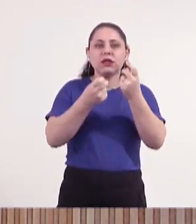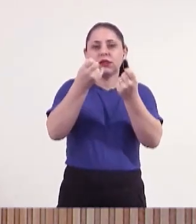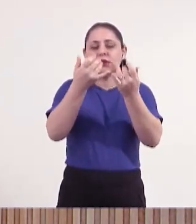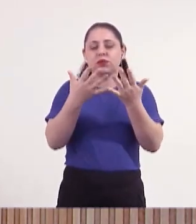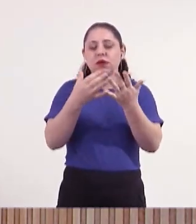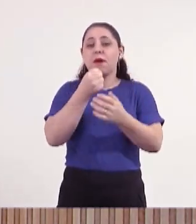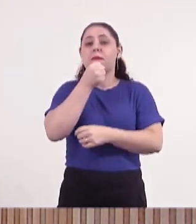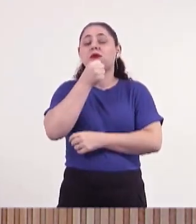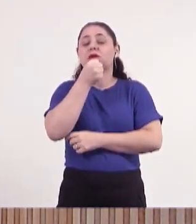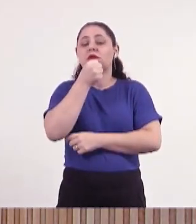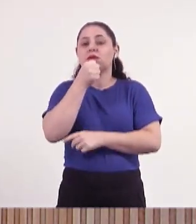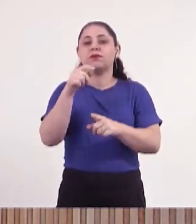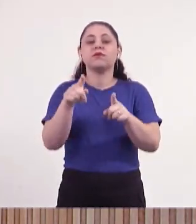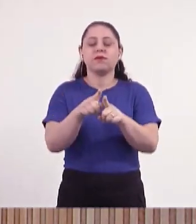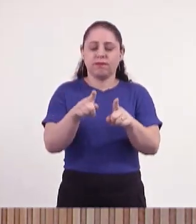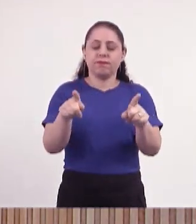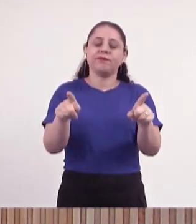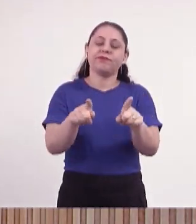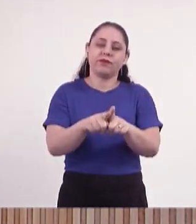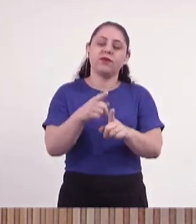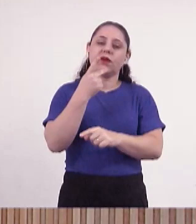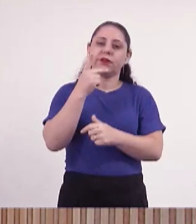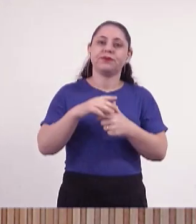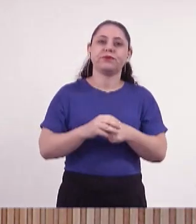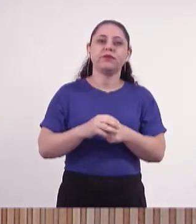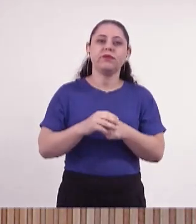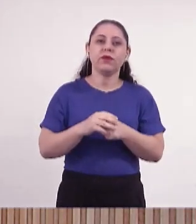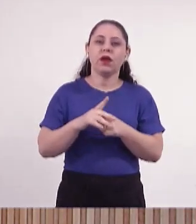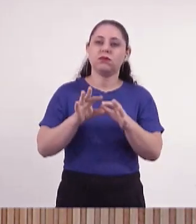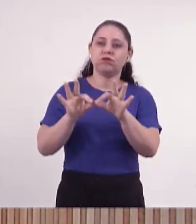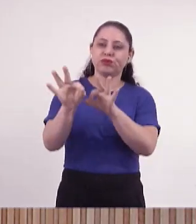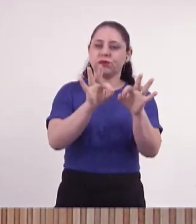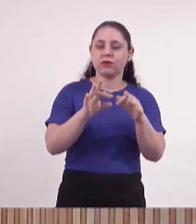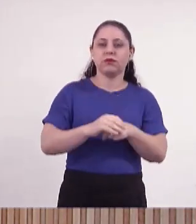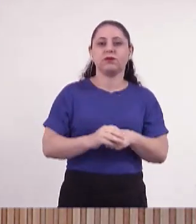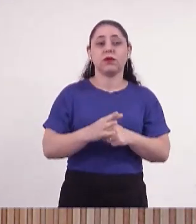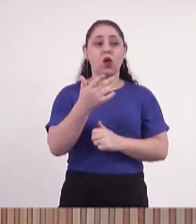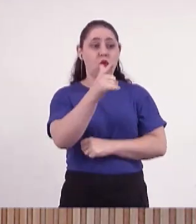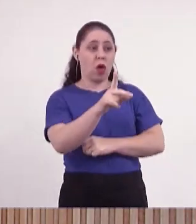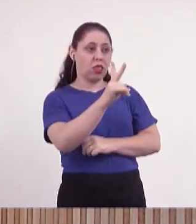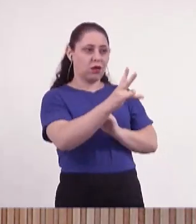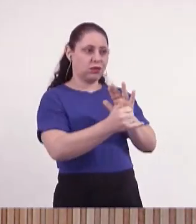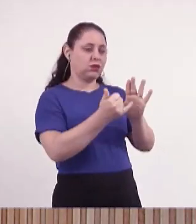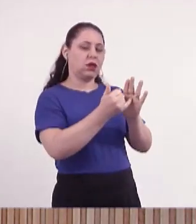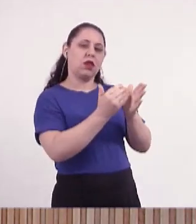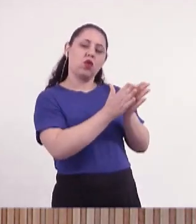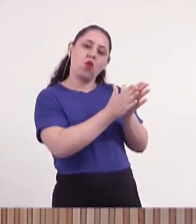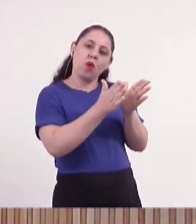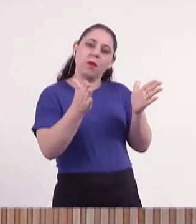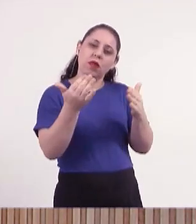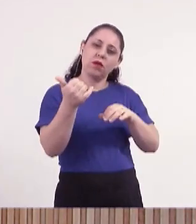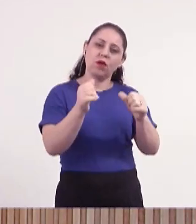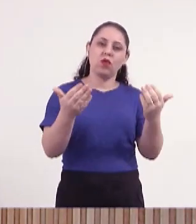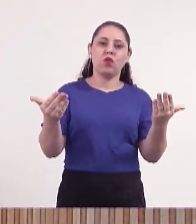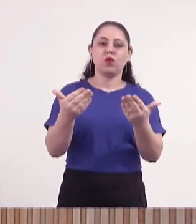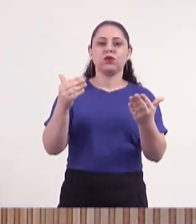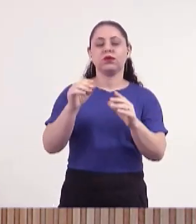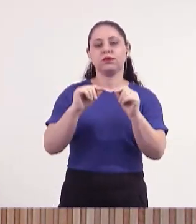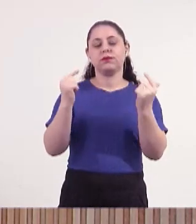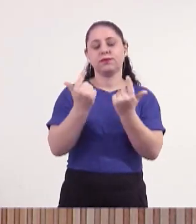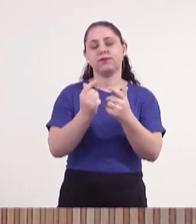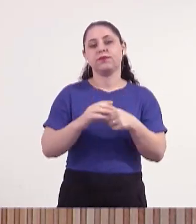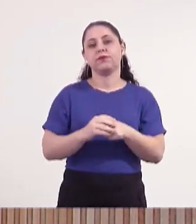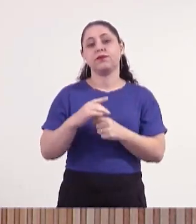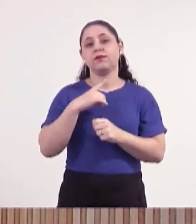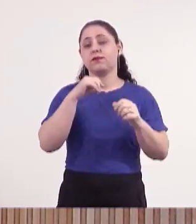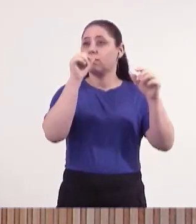falou para a imprensa sobre esse projeto. Enquanto a gente esquenta isso aí, eu queria falar de um outro projeto que começou a tramitar hoje aqui na Assembleia Legislativa. A